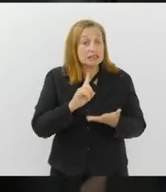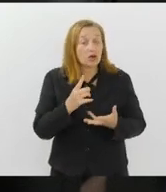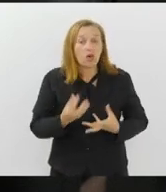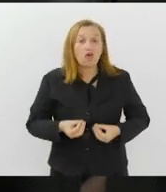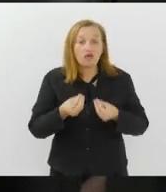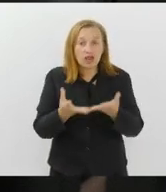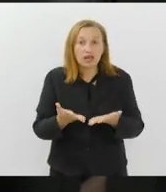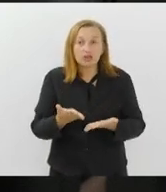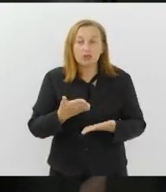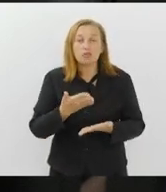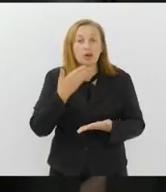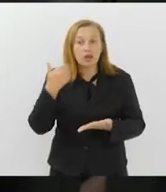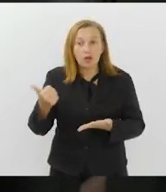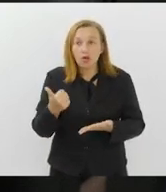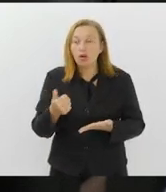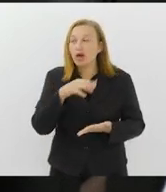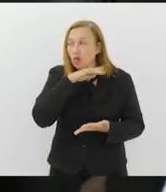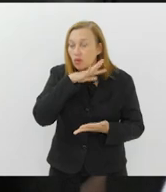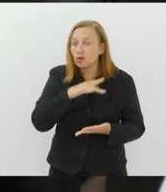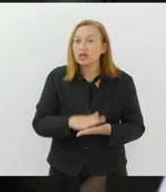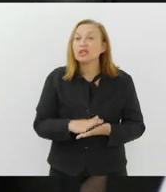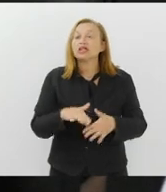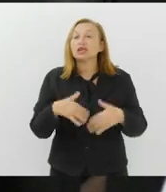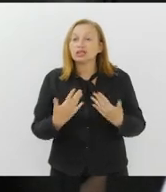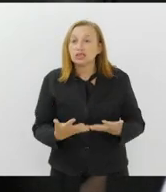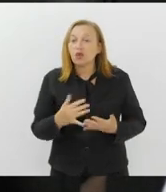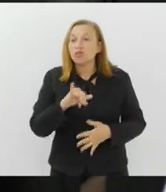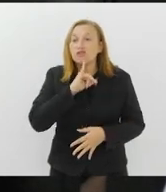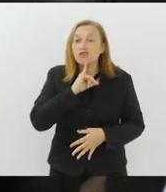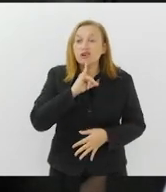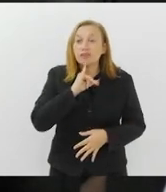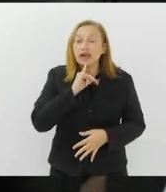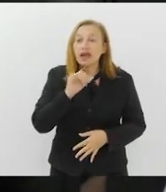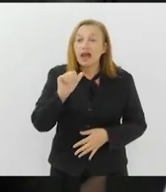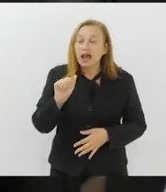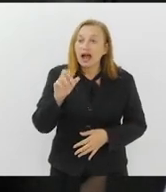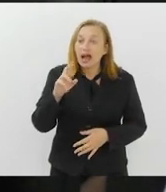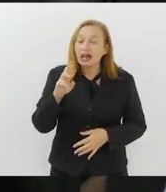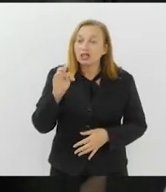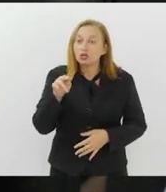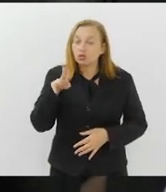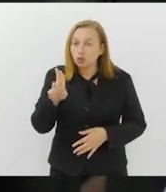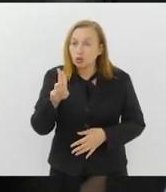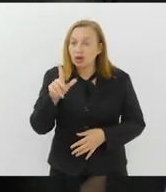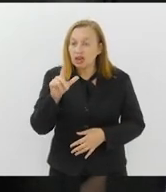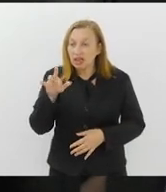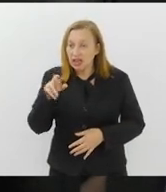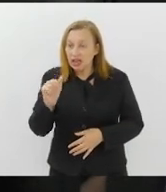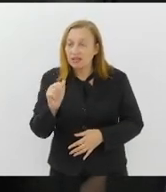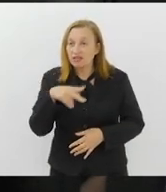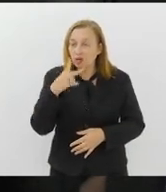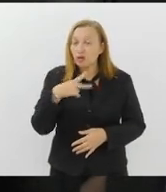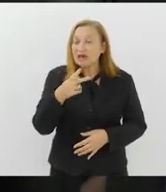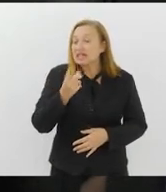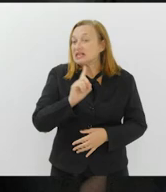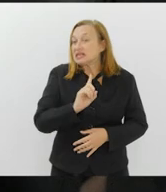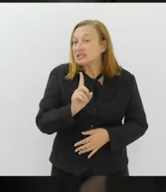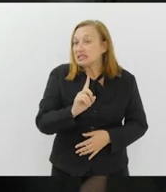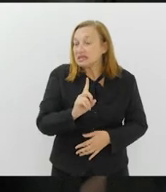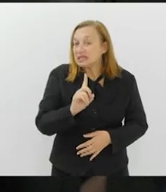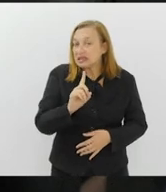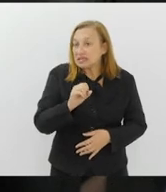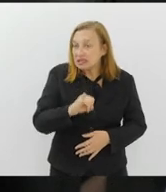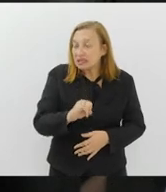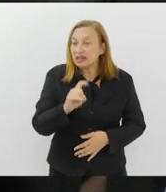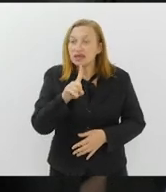Então, é lucro acima de lucro. Infelizmente, o Arthur Lira corroborou com isso, dizendo que, se eles